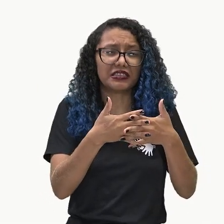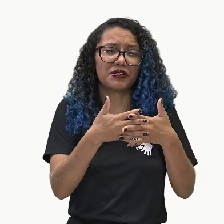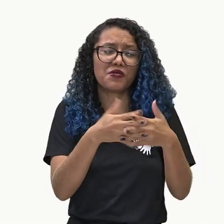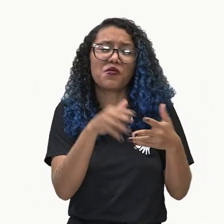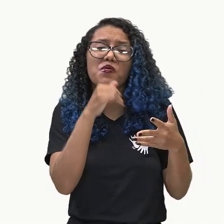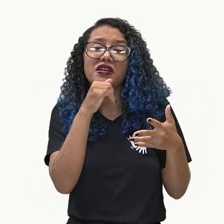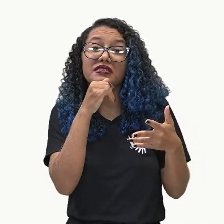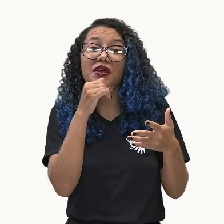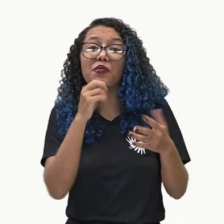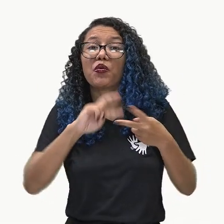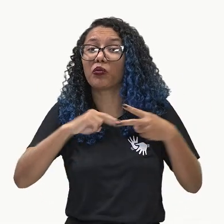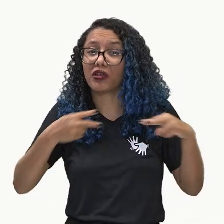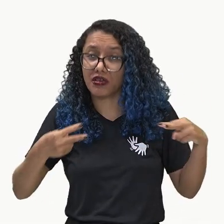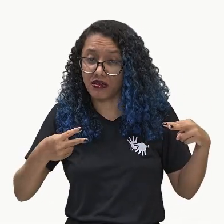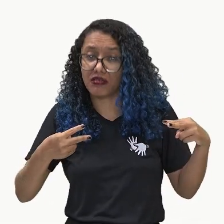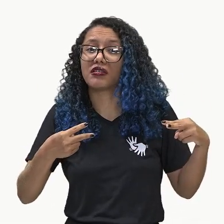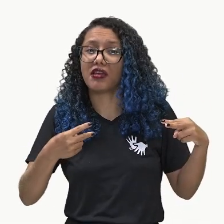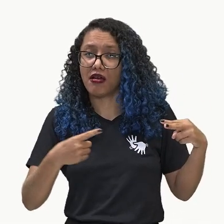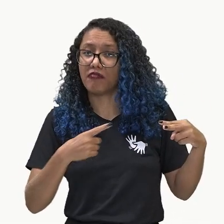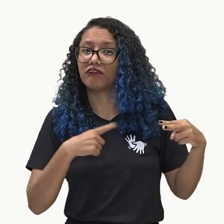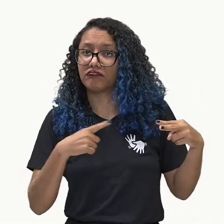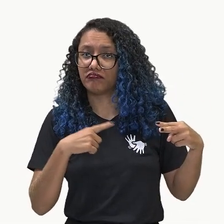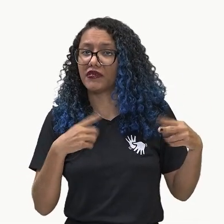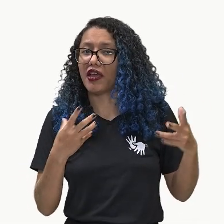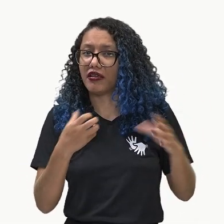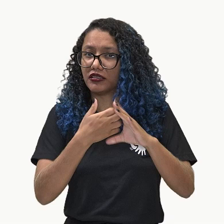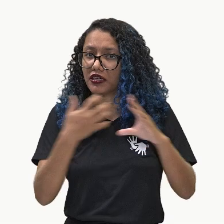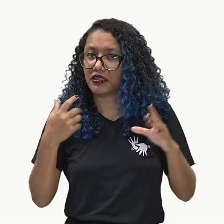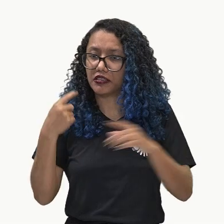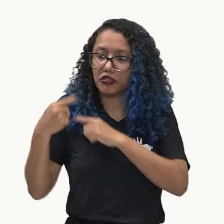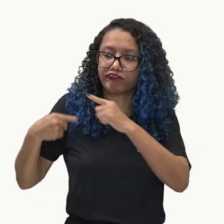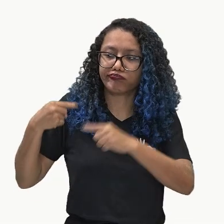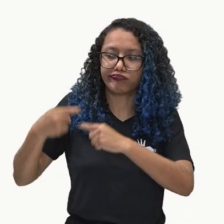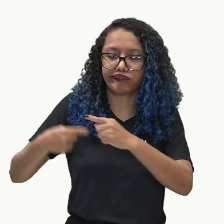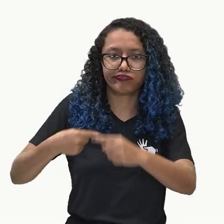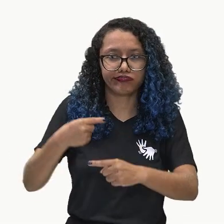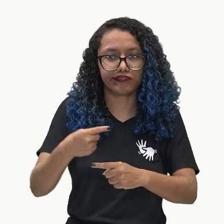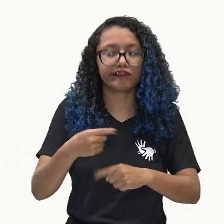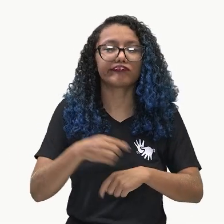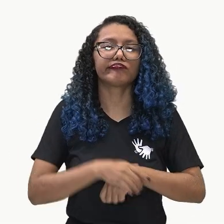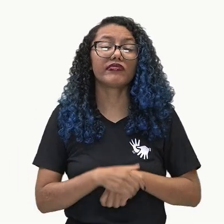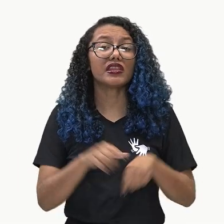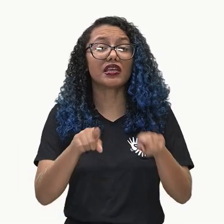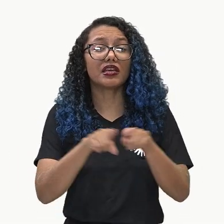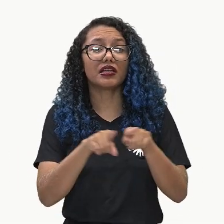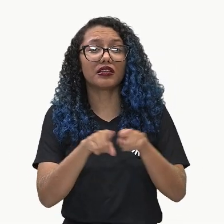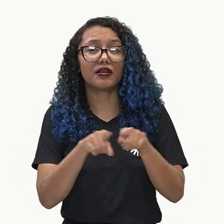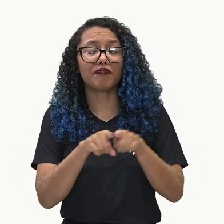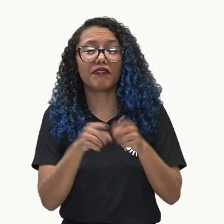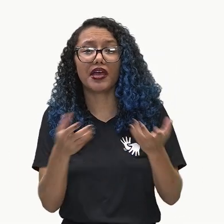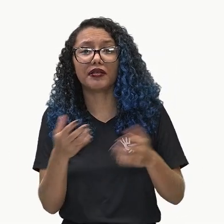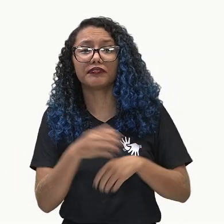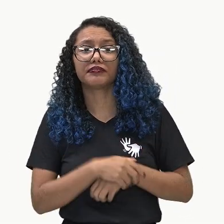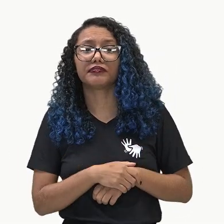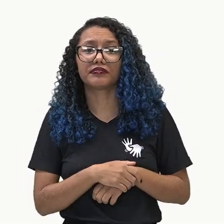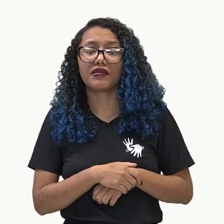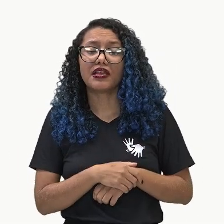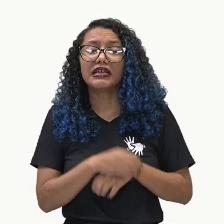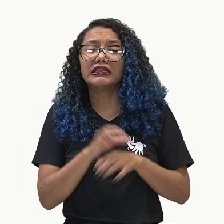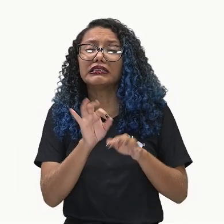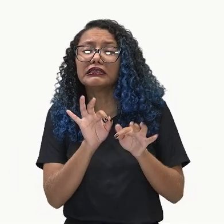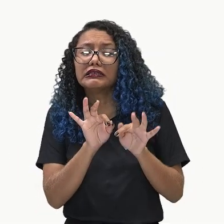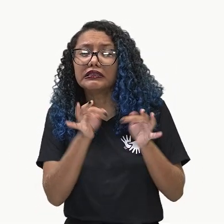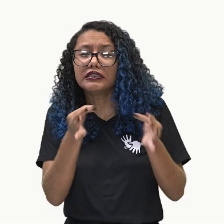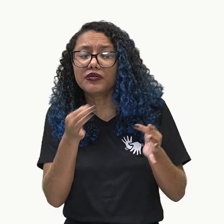nosso DNA, que guarda a nossa informação genética, como a mais simples, como o dióxido